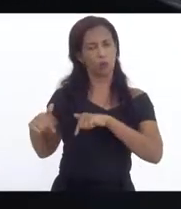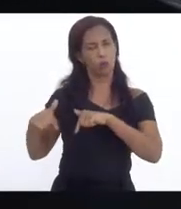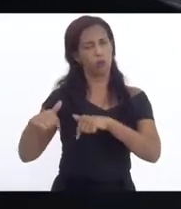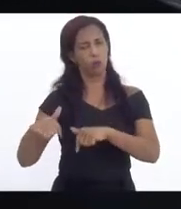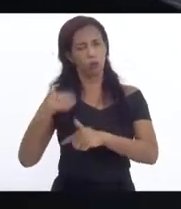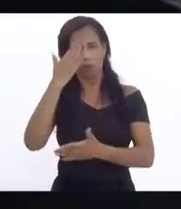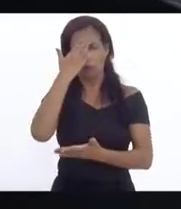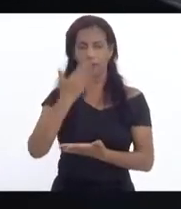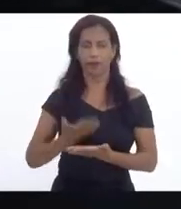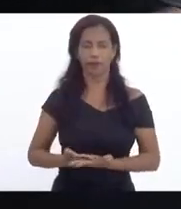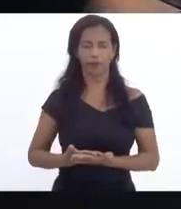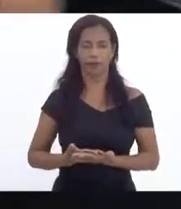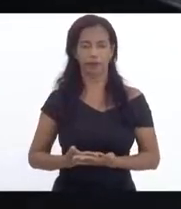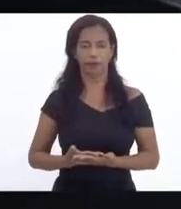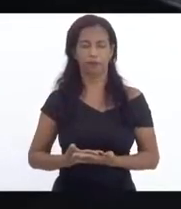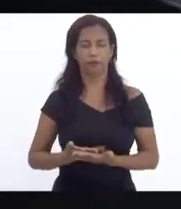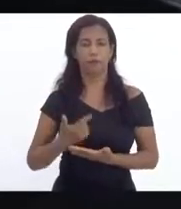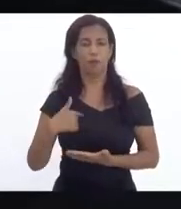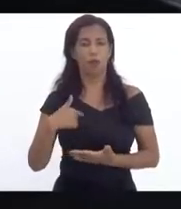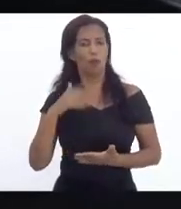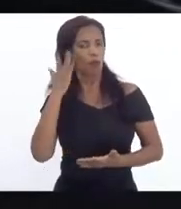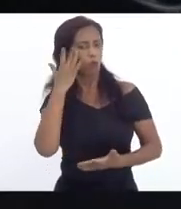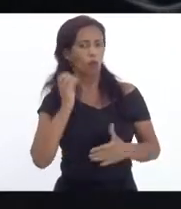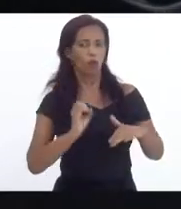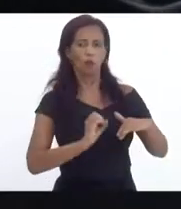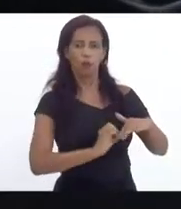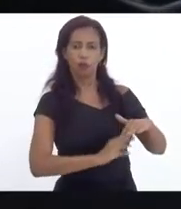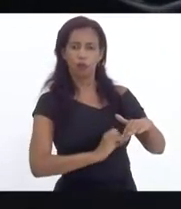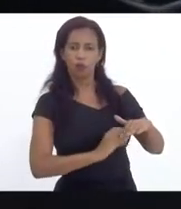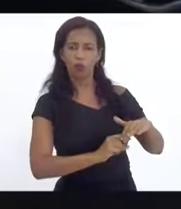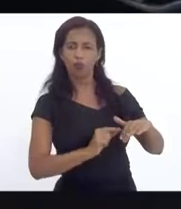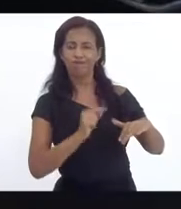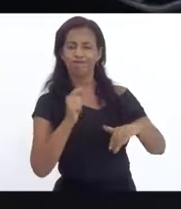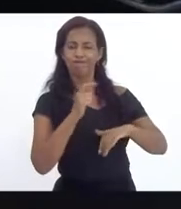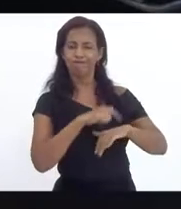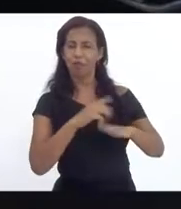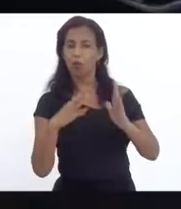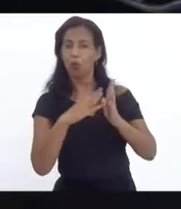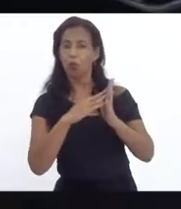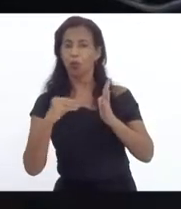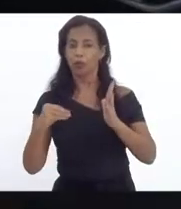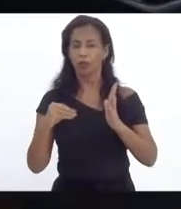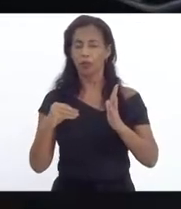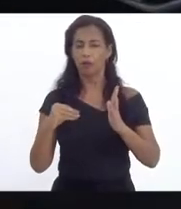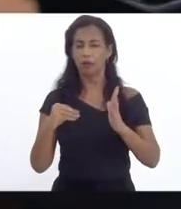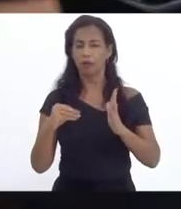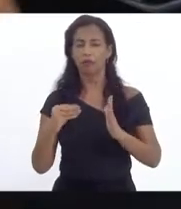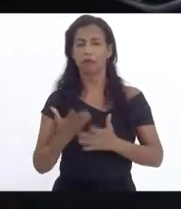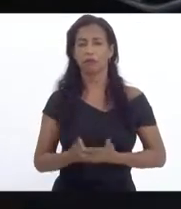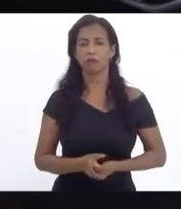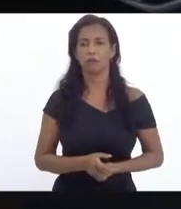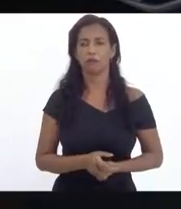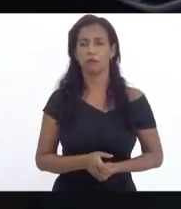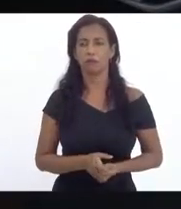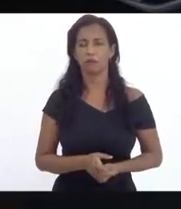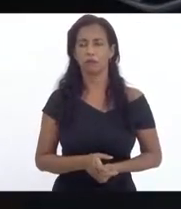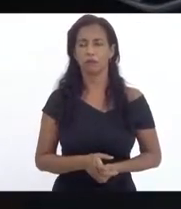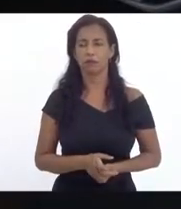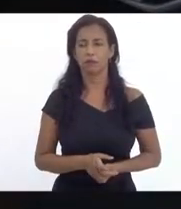que eu acredito. Eu acho que esse fundo ele vem em um modelo que